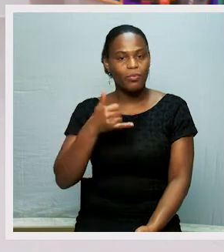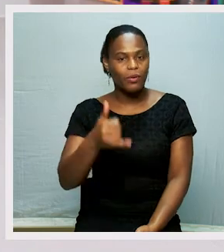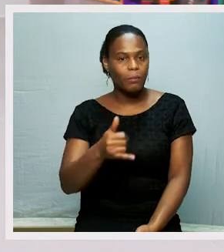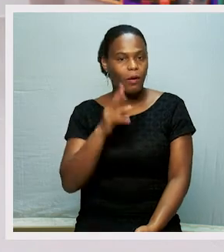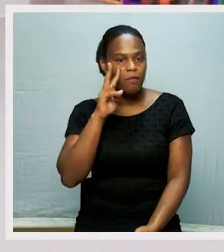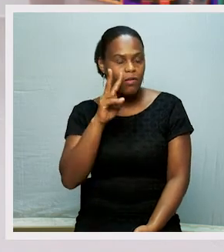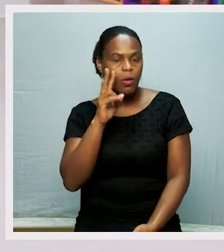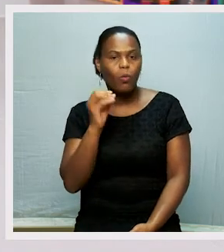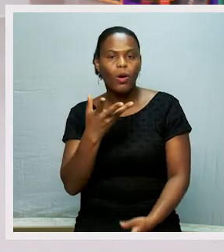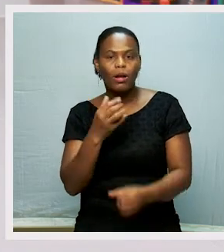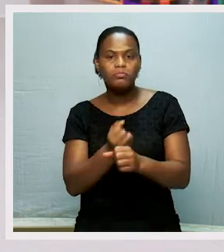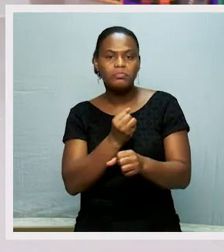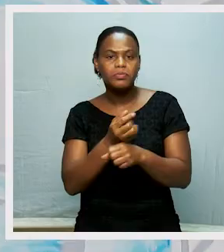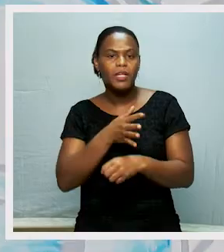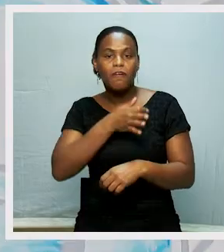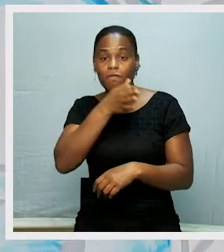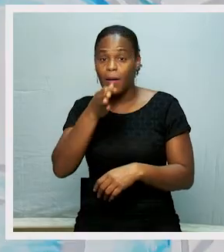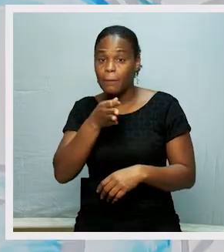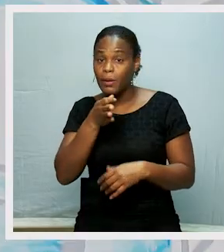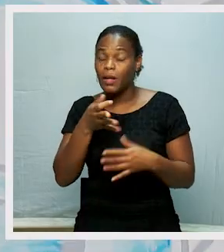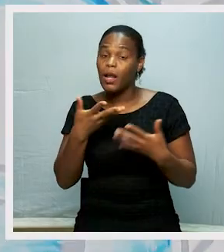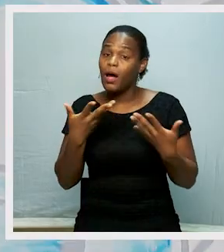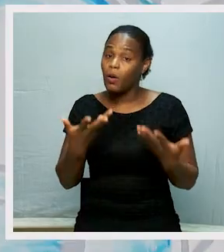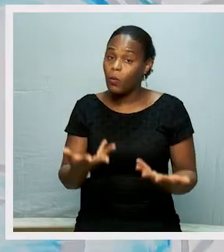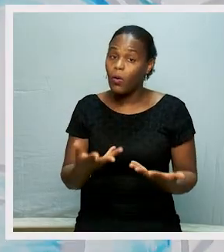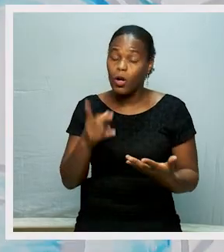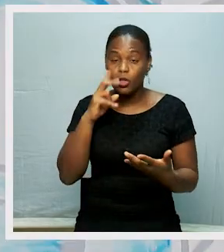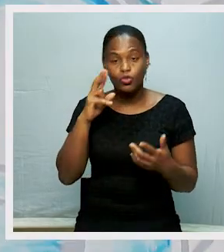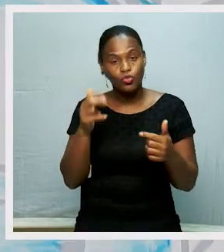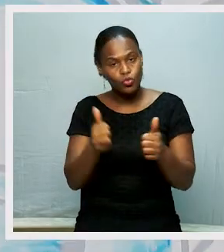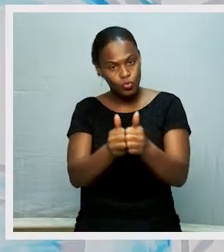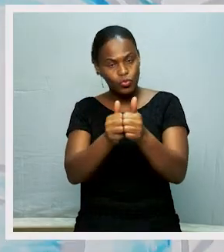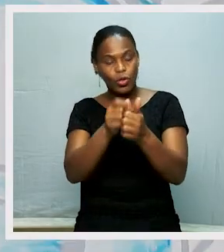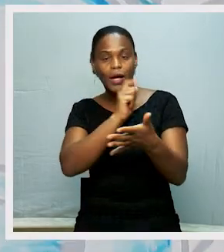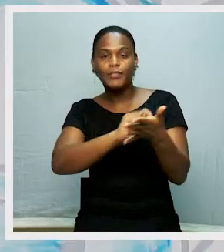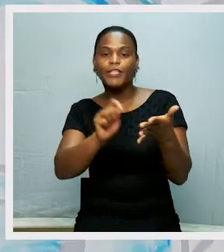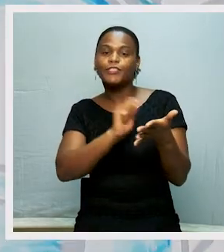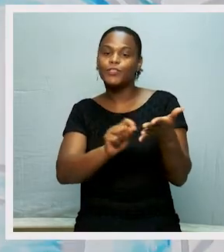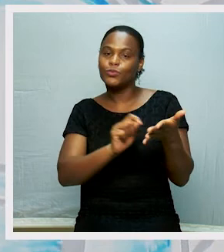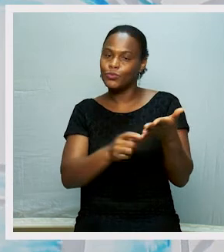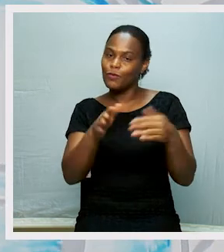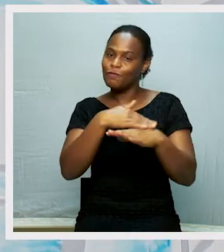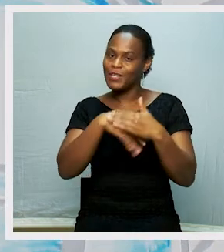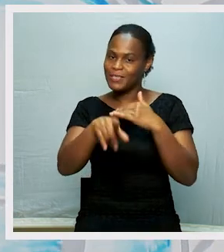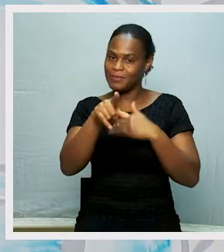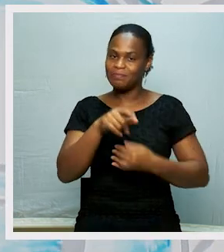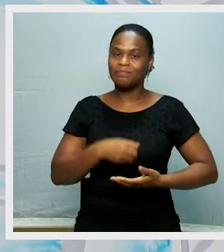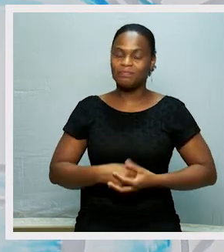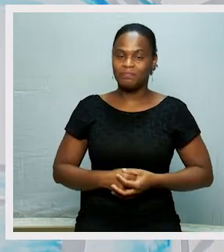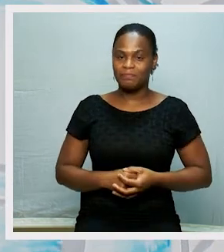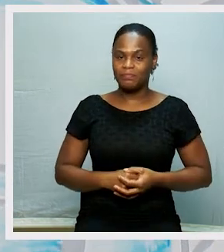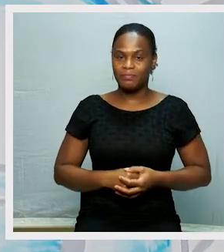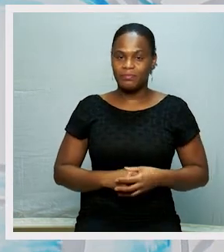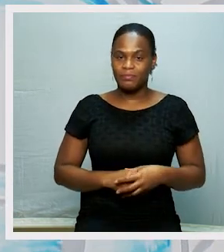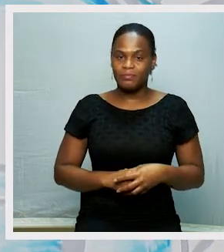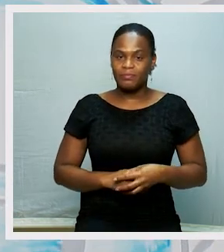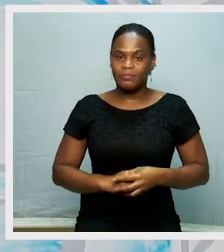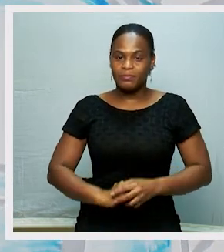Depois de revermos as funções da família, vamos resolver juntos esse exercício.